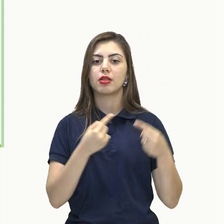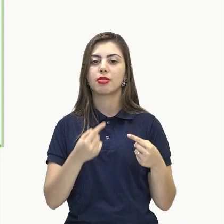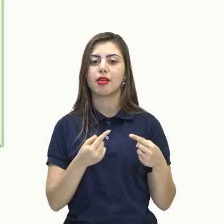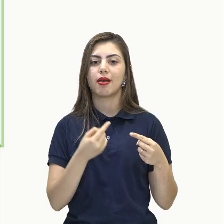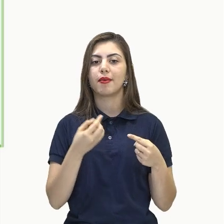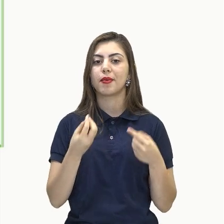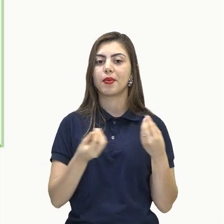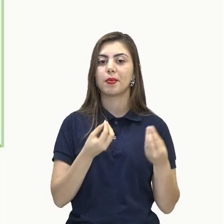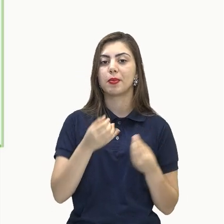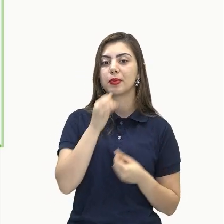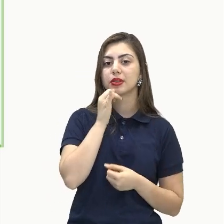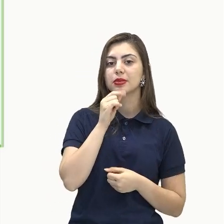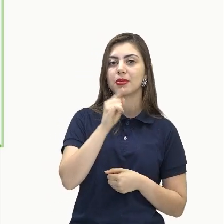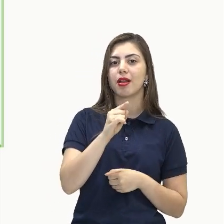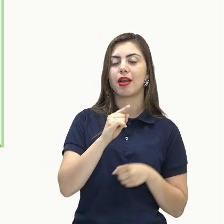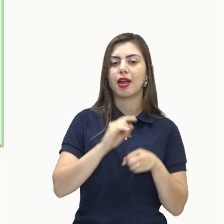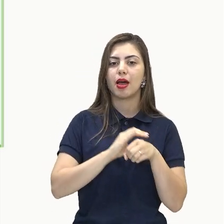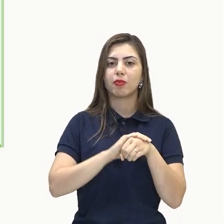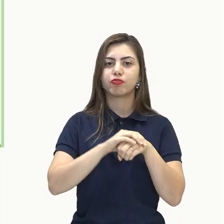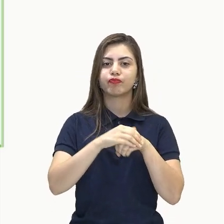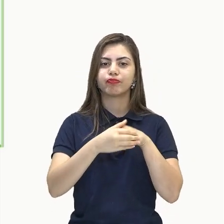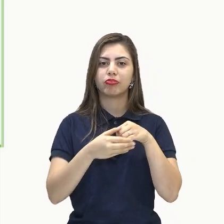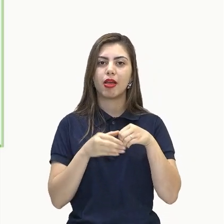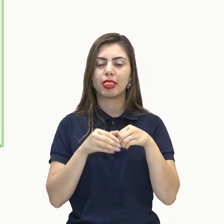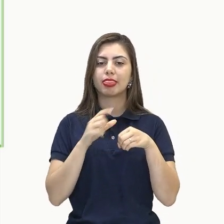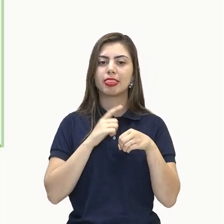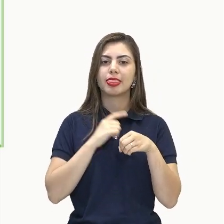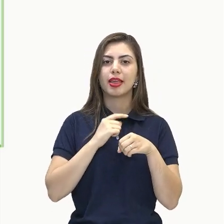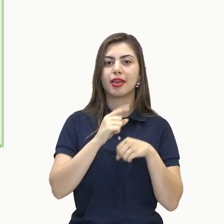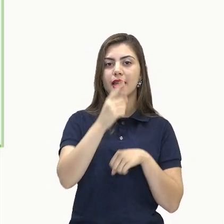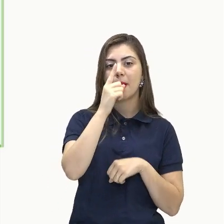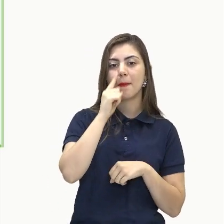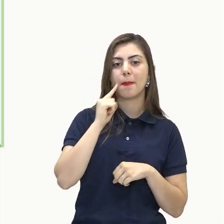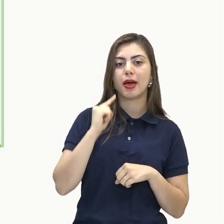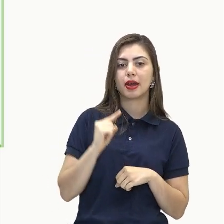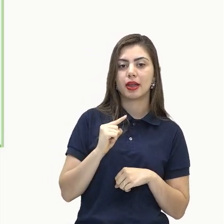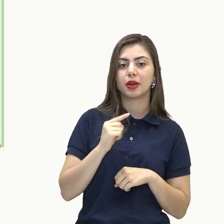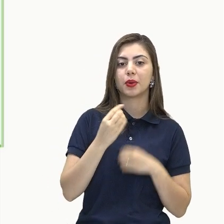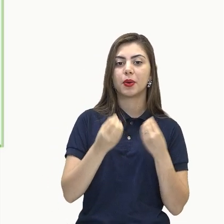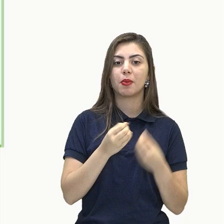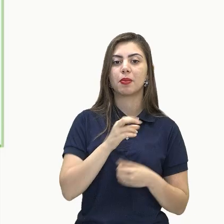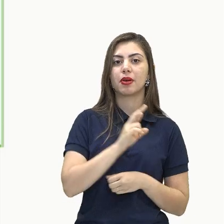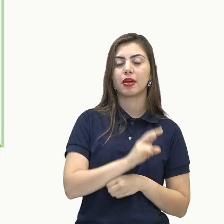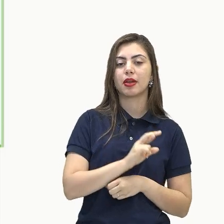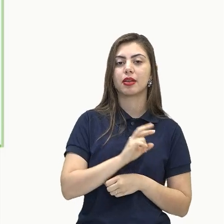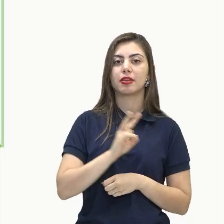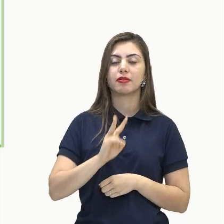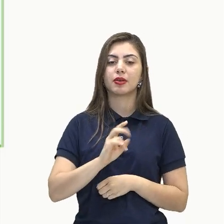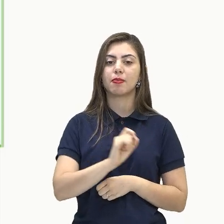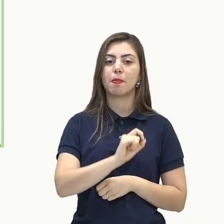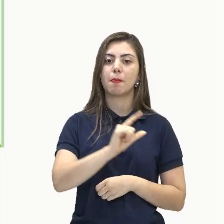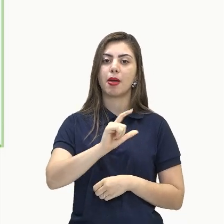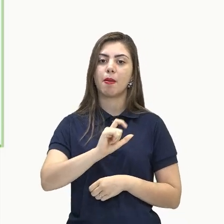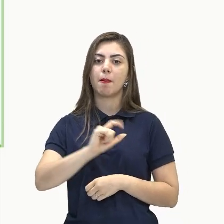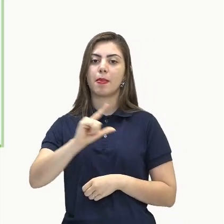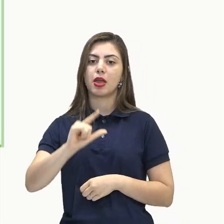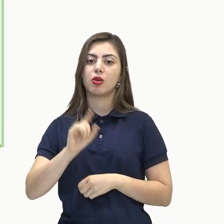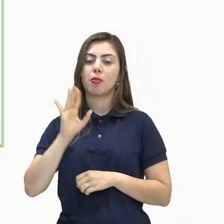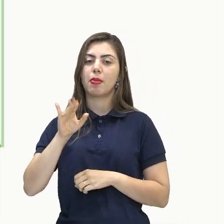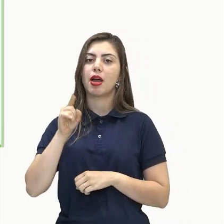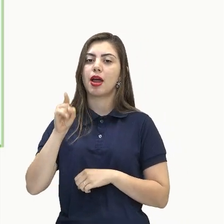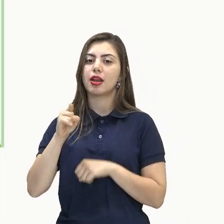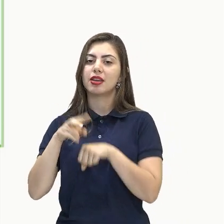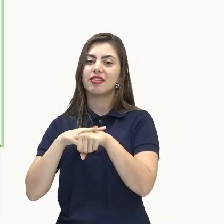da lisa e amarela, gametas Rzão, Vzão. No caso da ervilha rugosa e verde, alelos Rzinho, Vzinho.